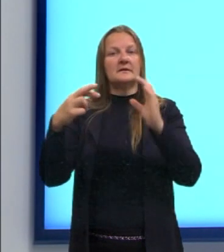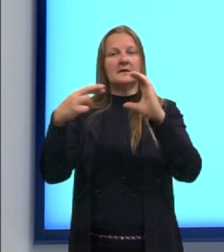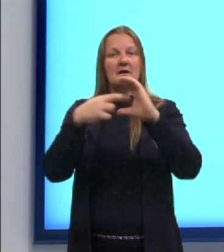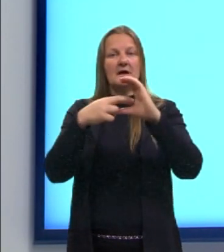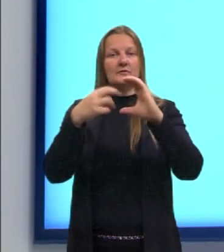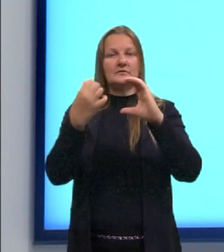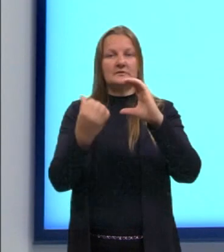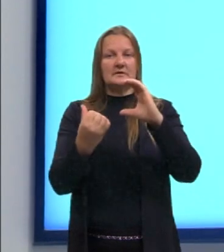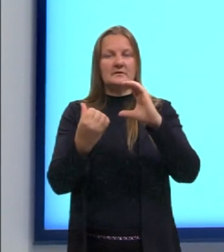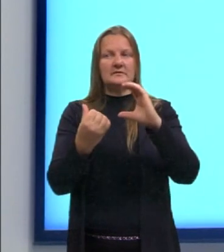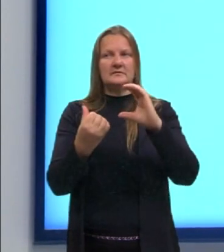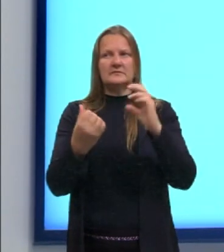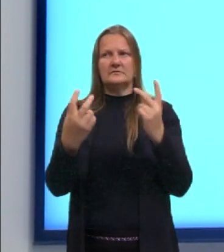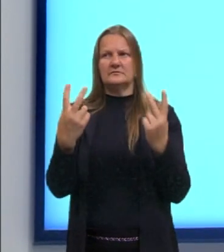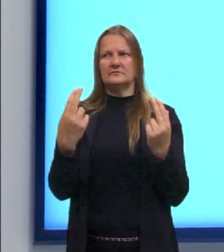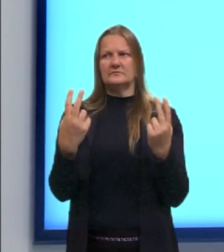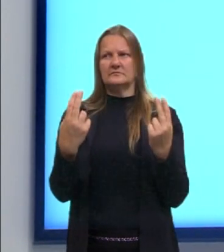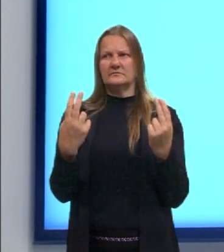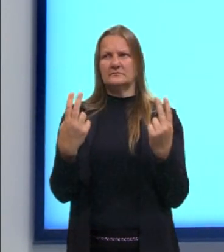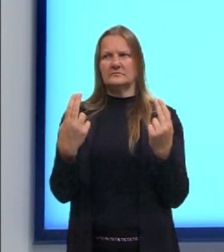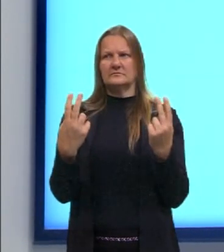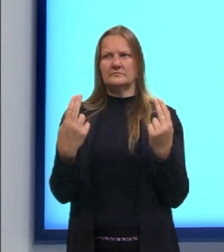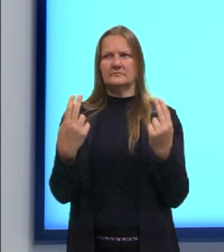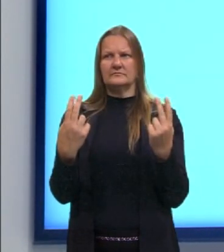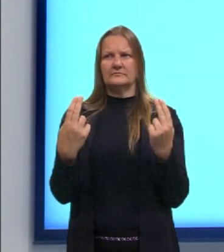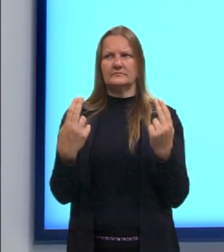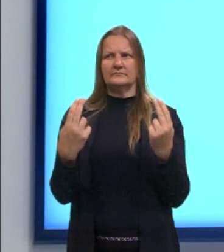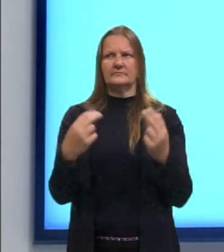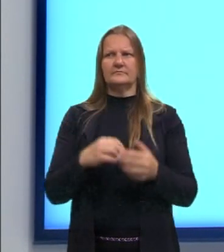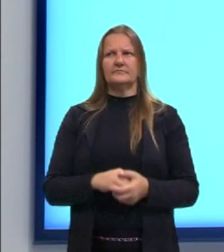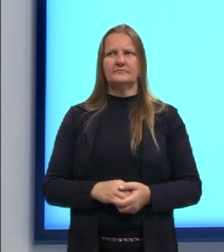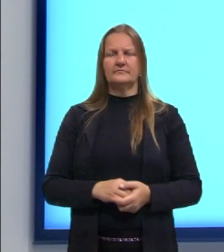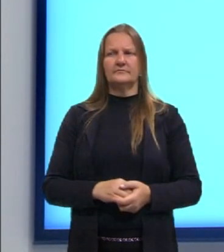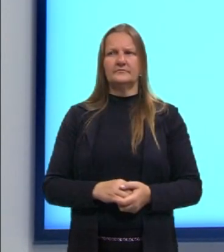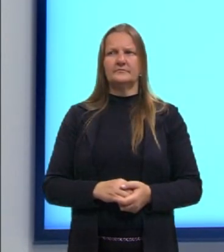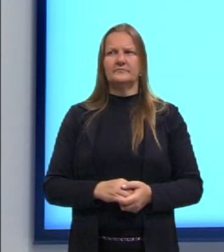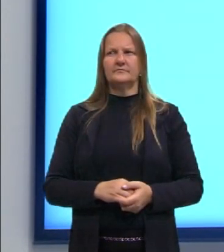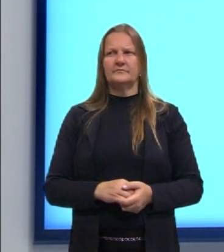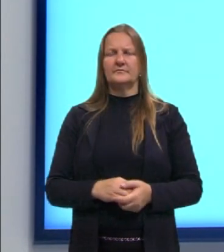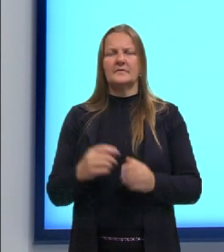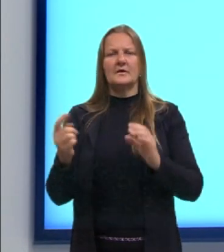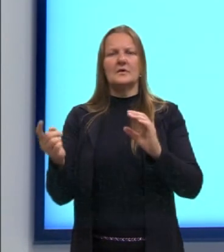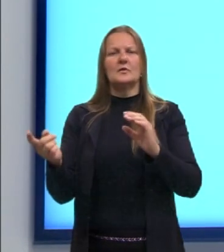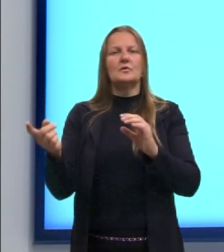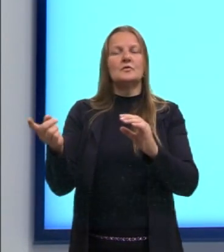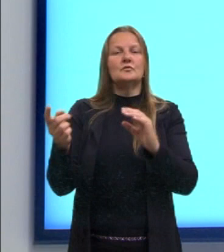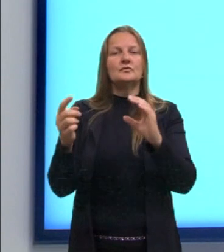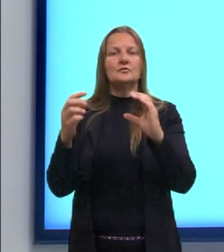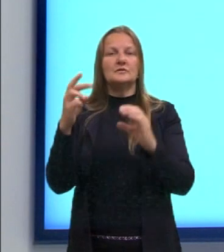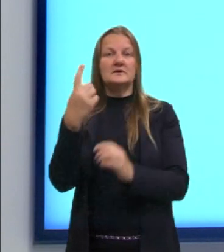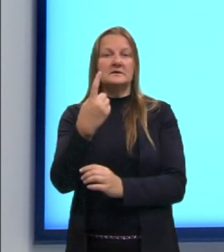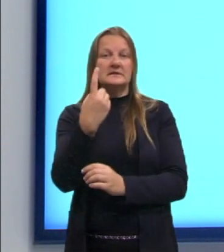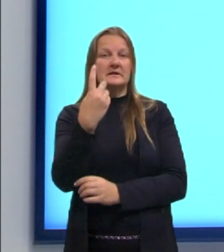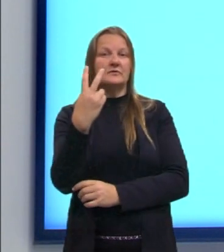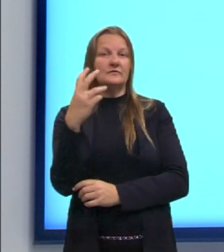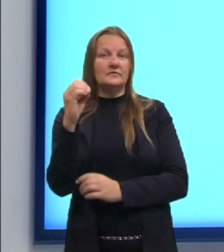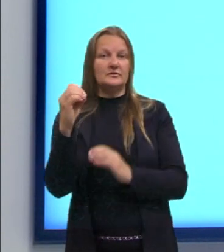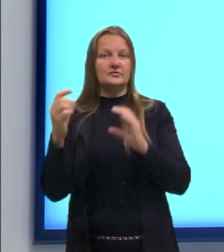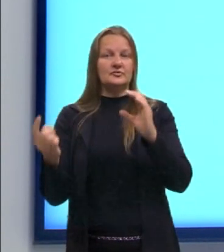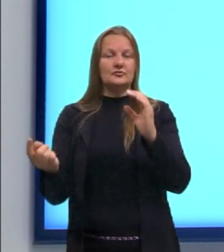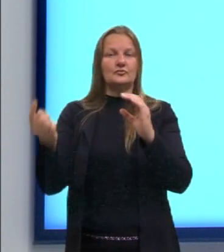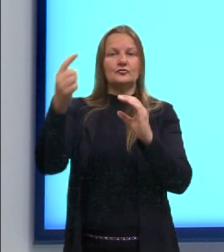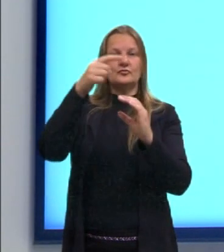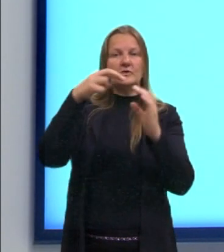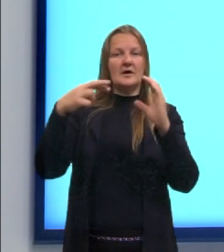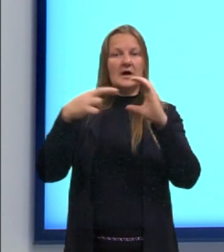6, né? Por isso que pararia exatamente ali no pontinho F. Fez os 120 graus e ainda para no